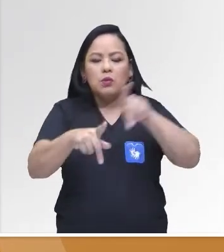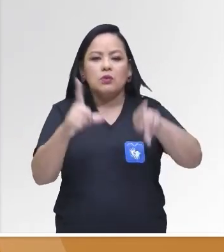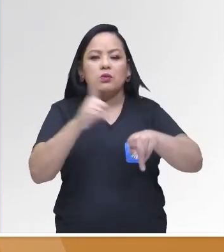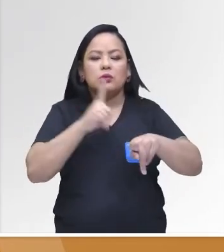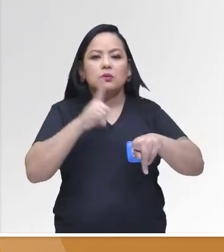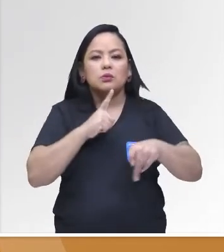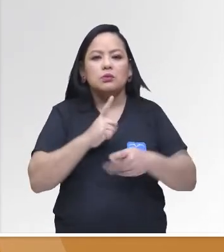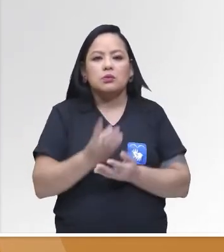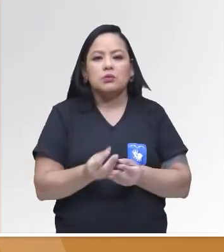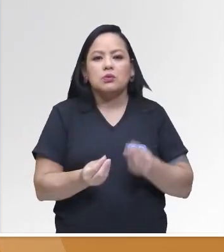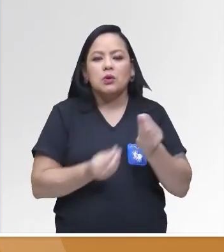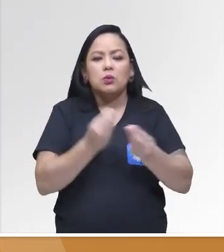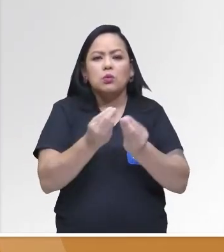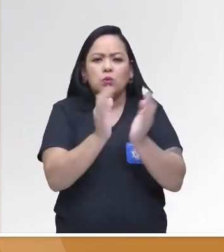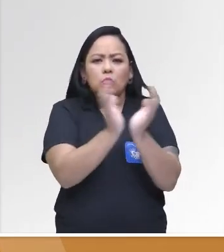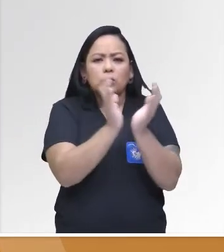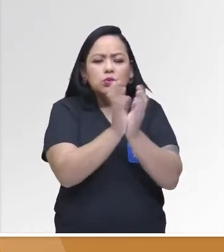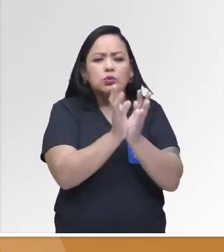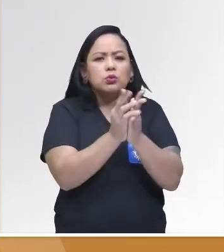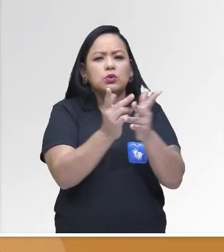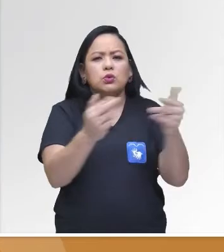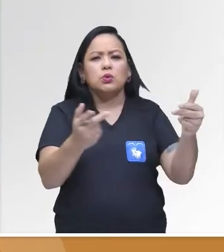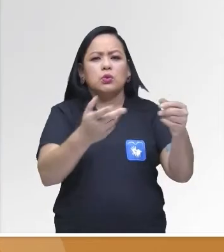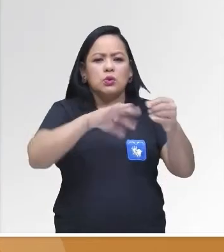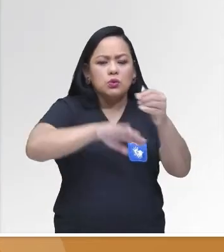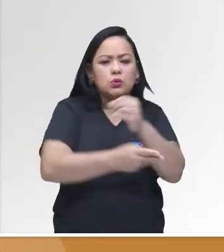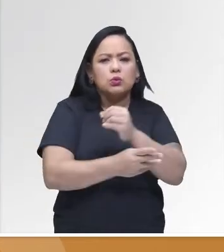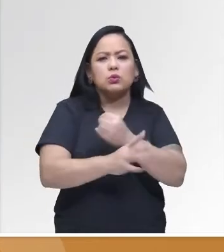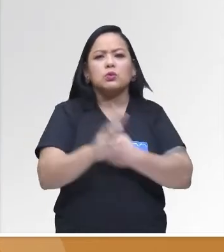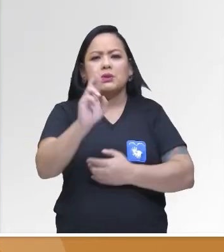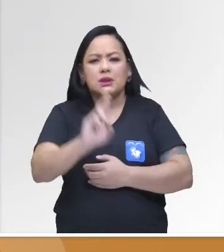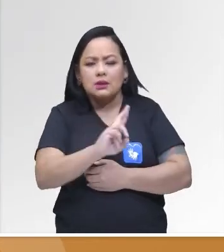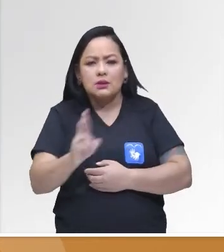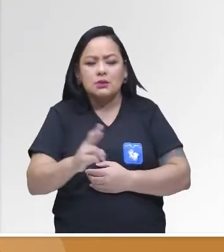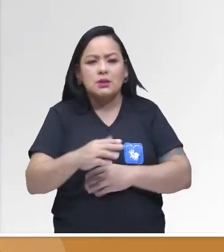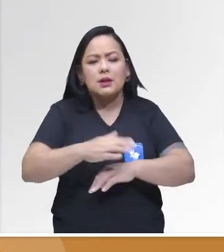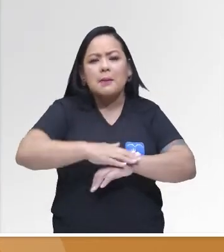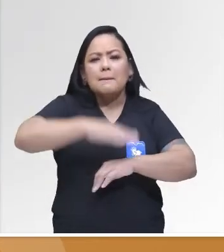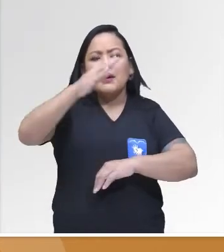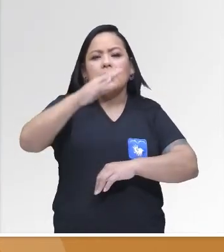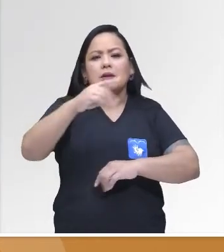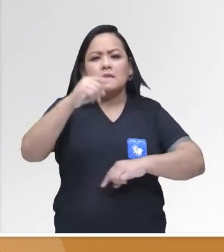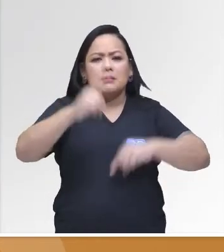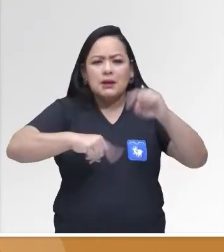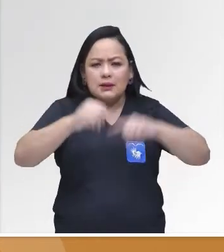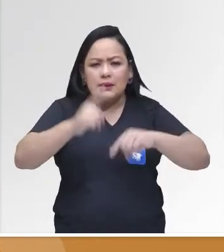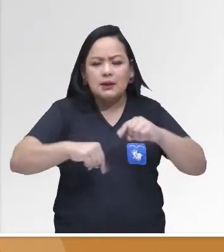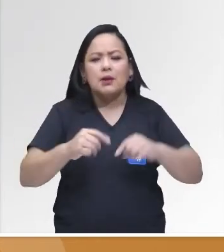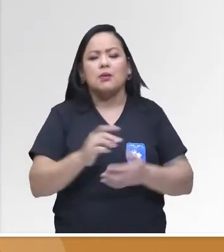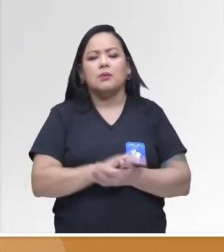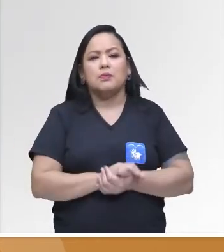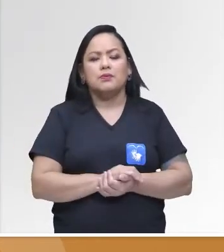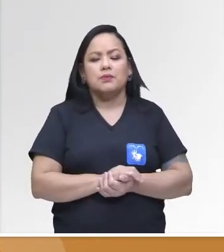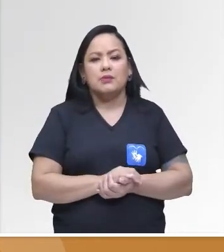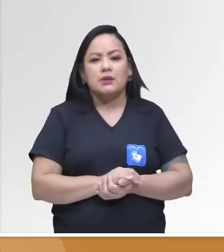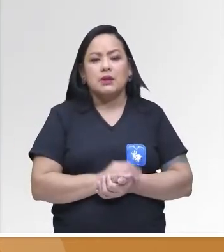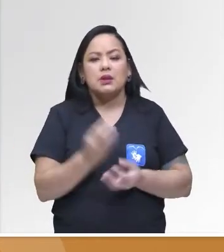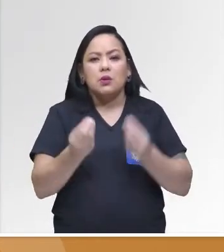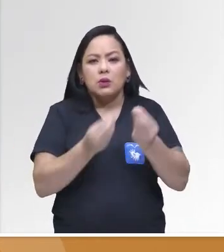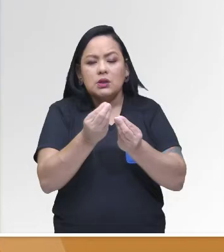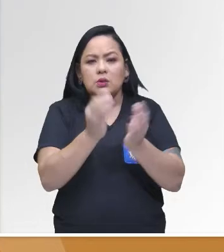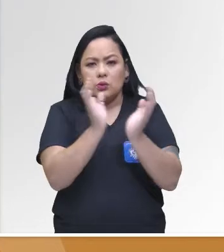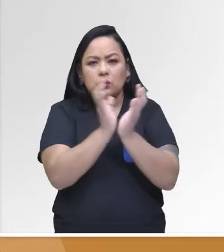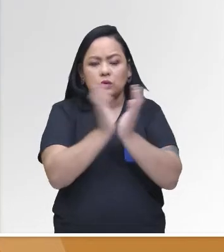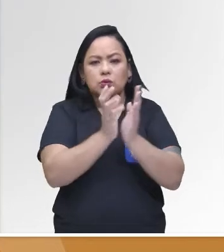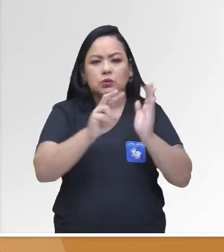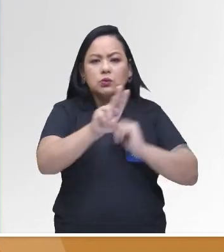um patrimônio que vai além do material, além dos objetos. Esse patrimônio é